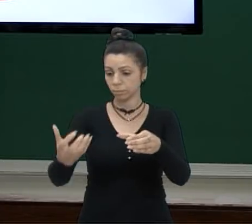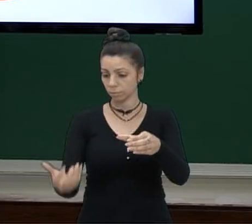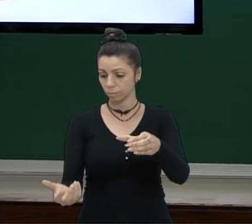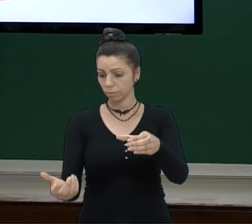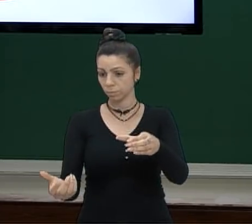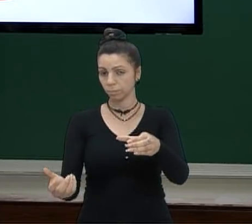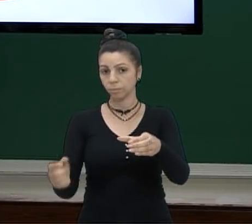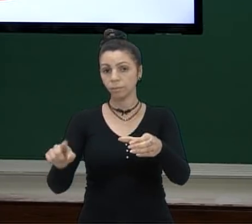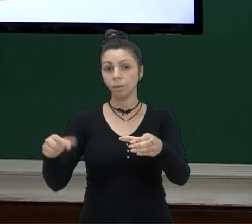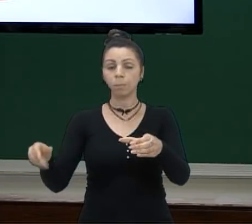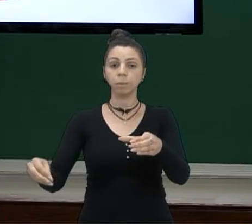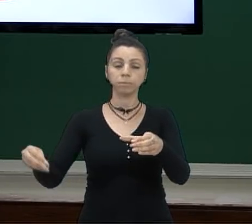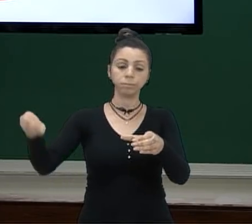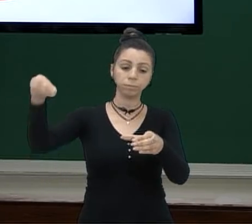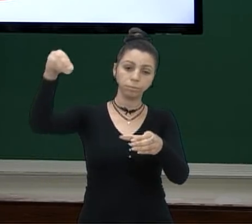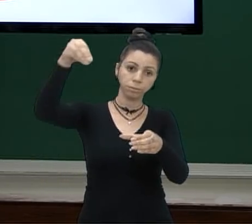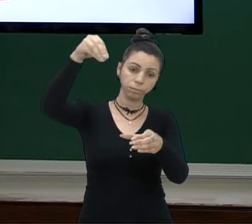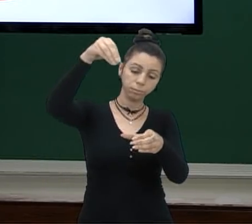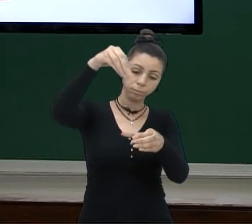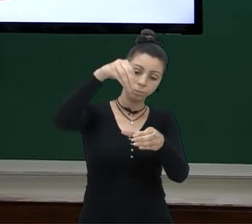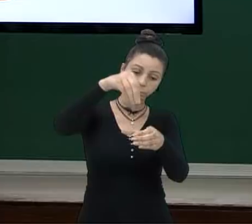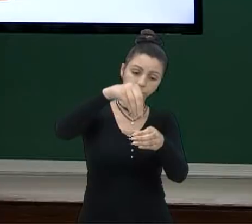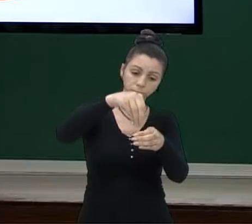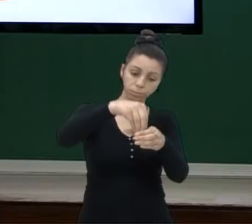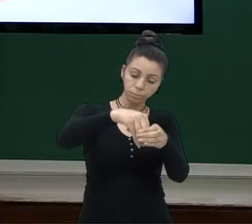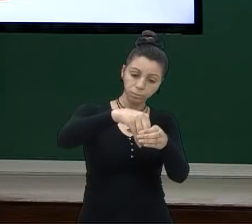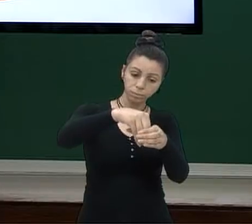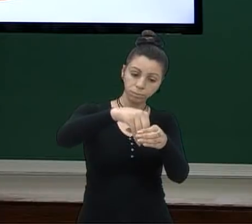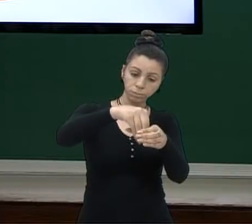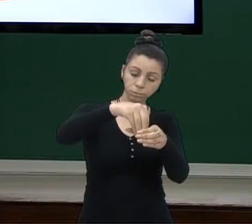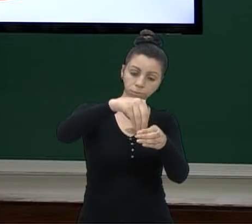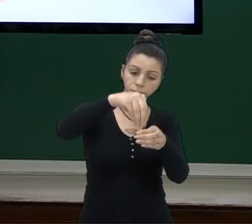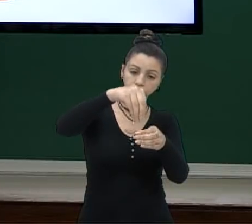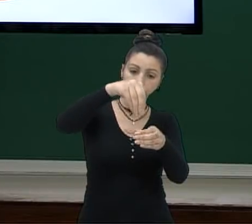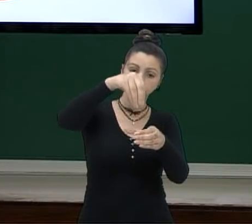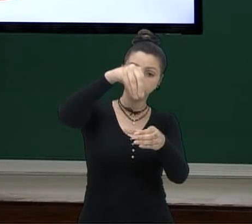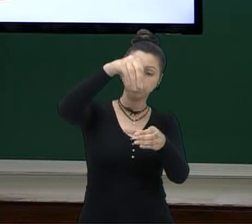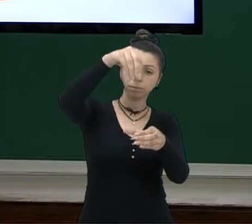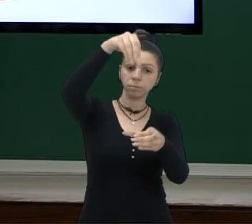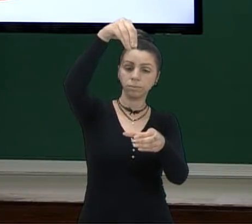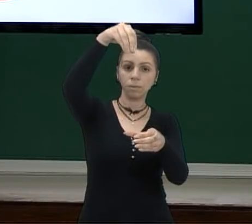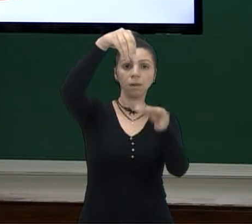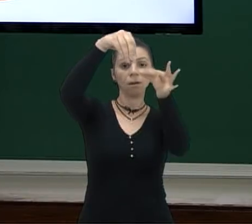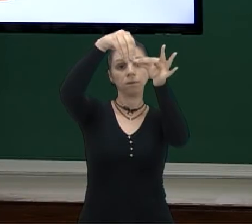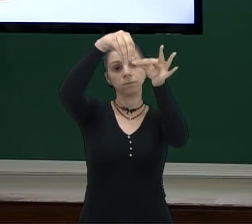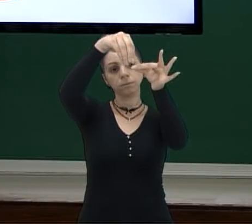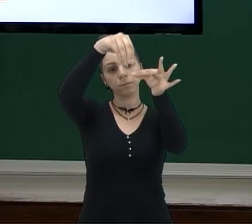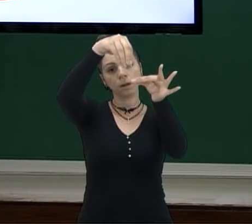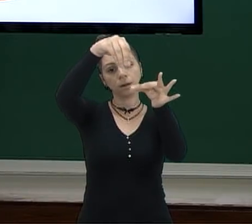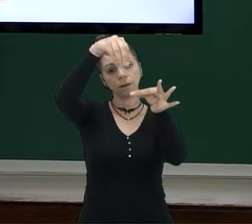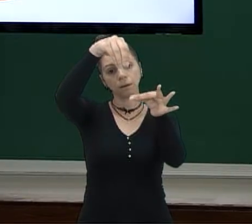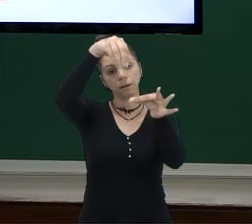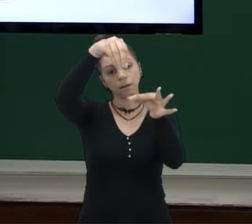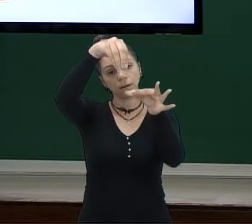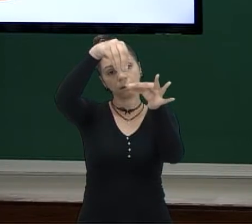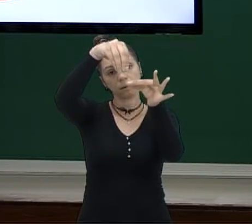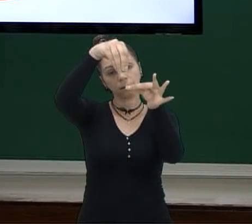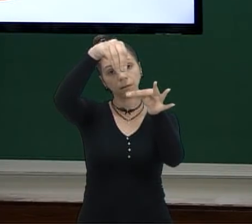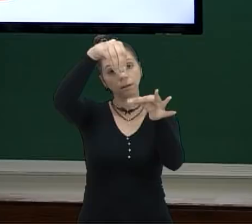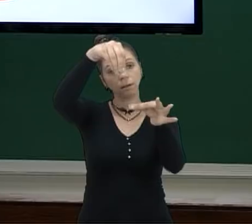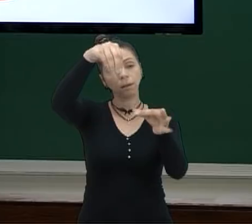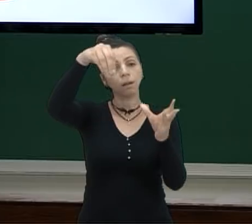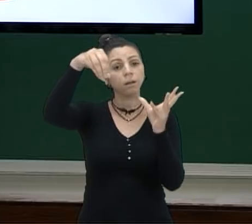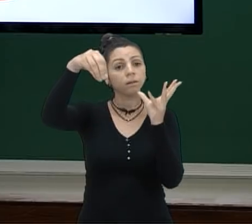exemplo, adoçar um alimento, colocar numa receita, percebam que a caída deste mel, que está no estado